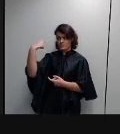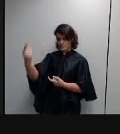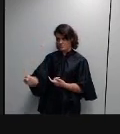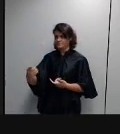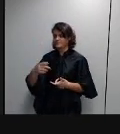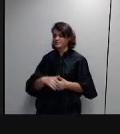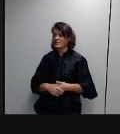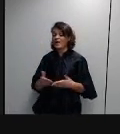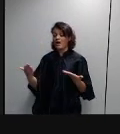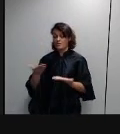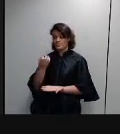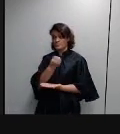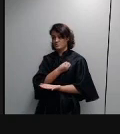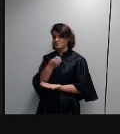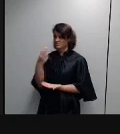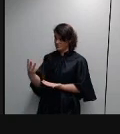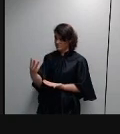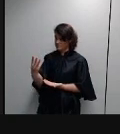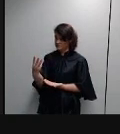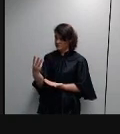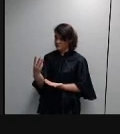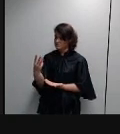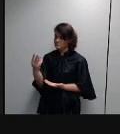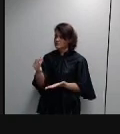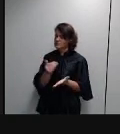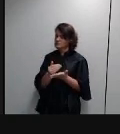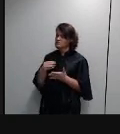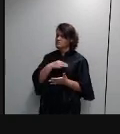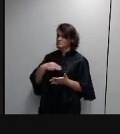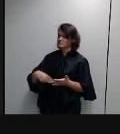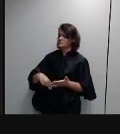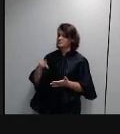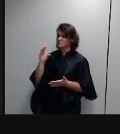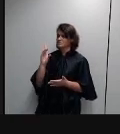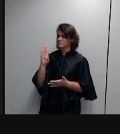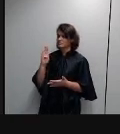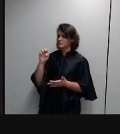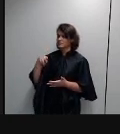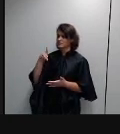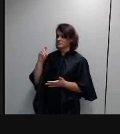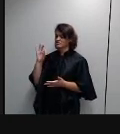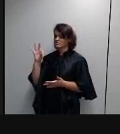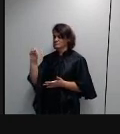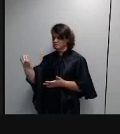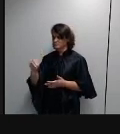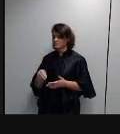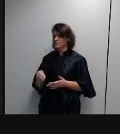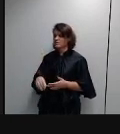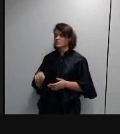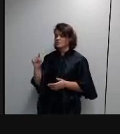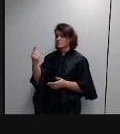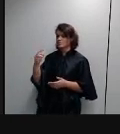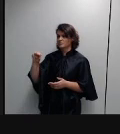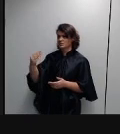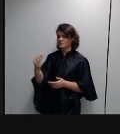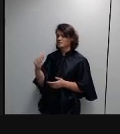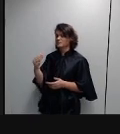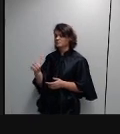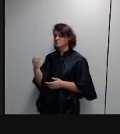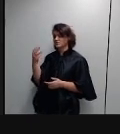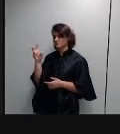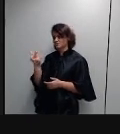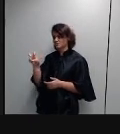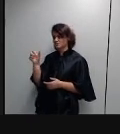item 3 também do índice do ministro Benedito é o recurso especial de número 1 milhão 584